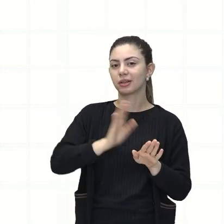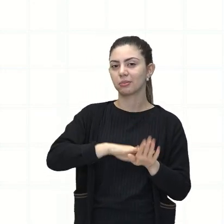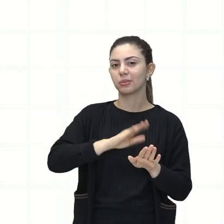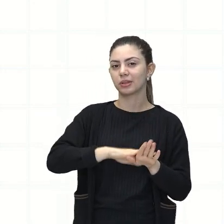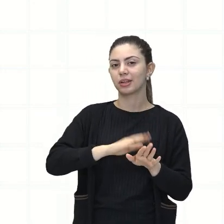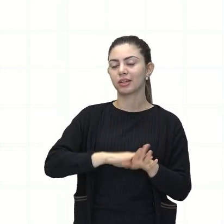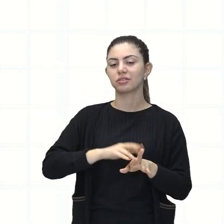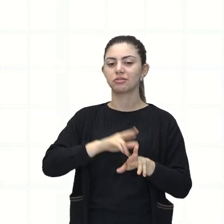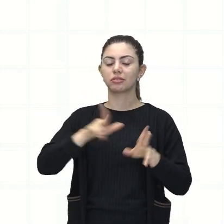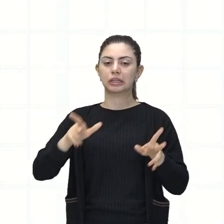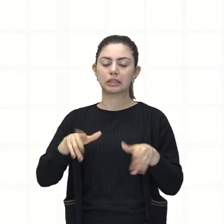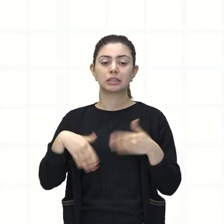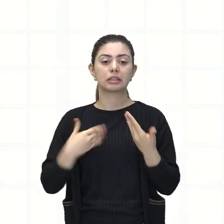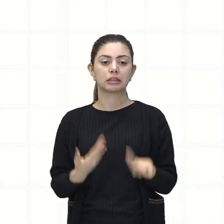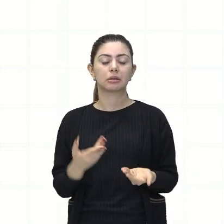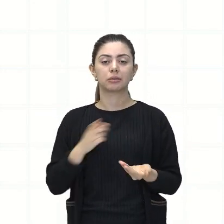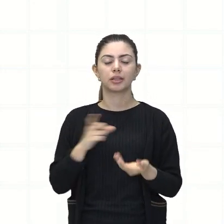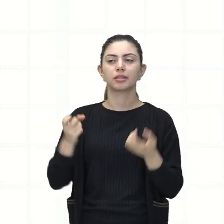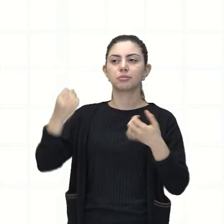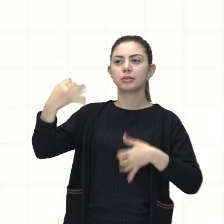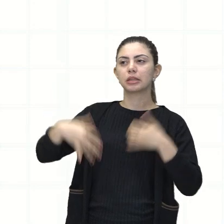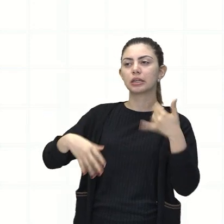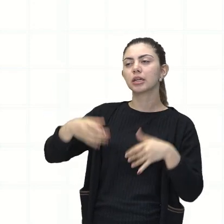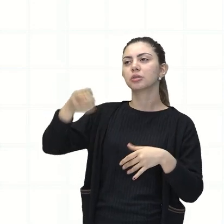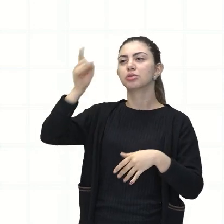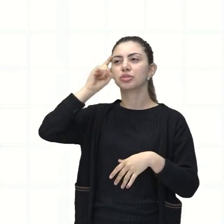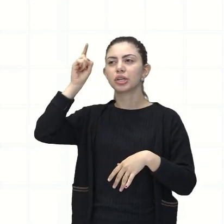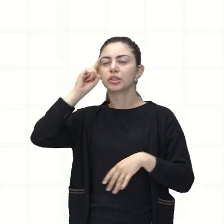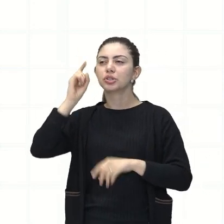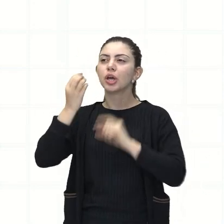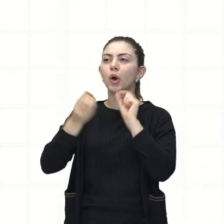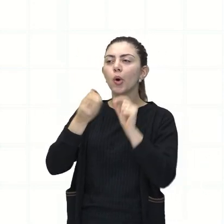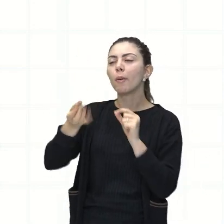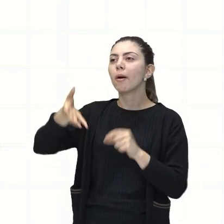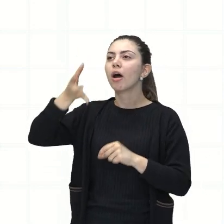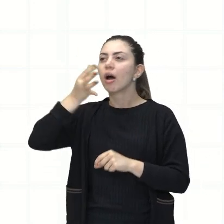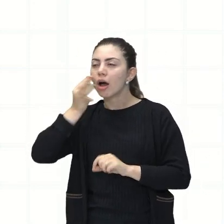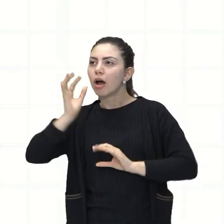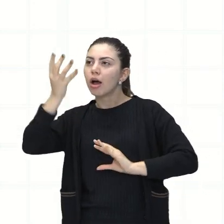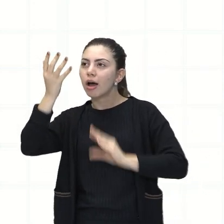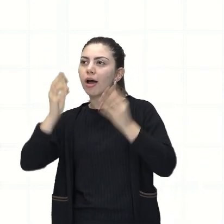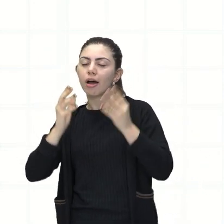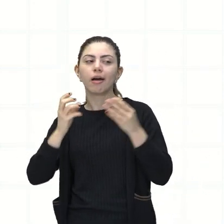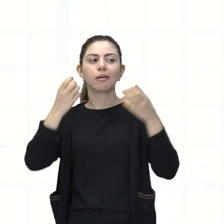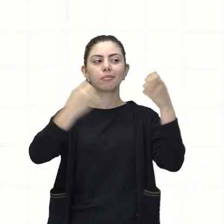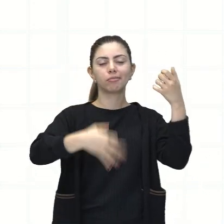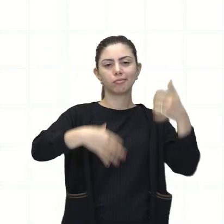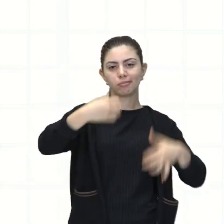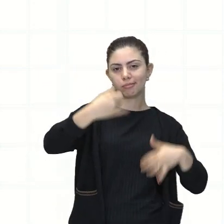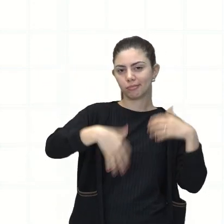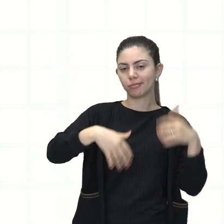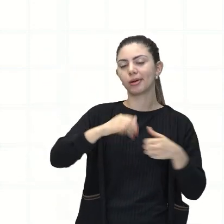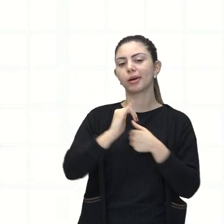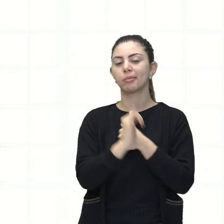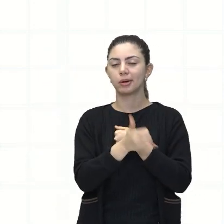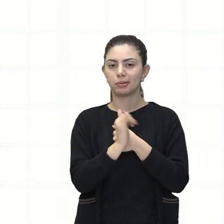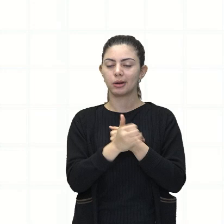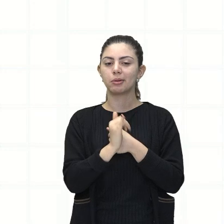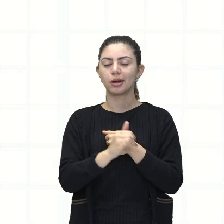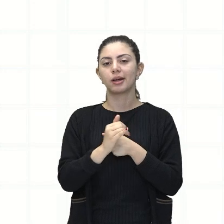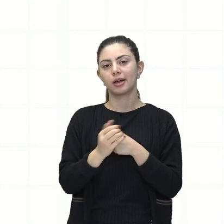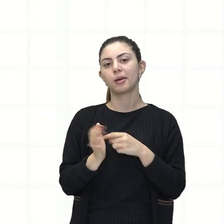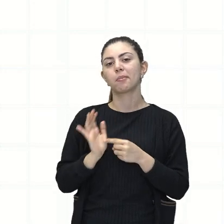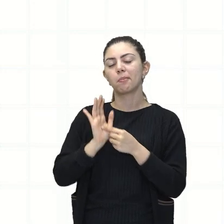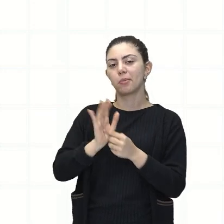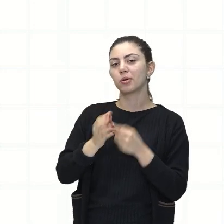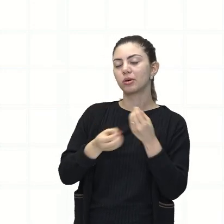contando fatos do dia a dia, vai relatando situações, certo? E vai mostrando esse desenrolar